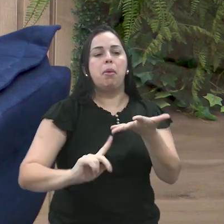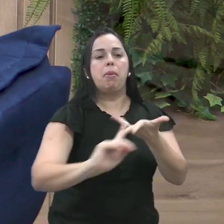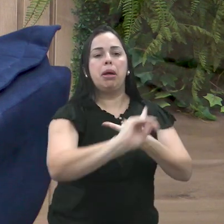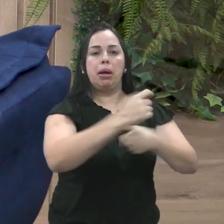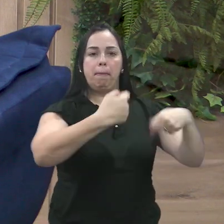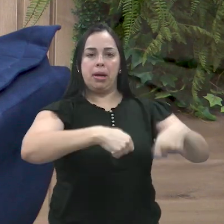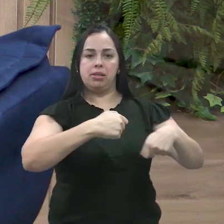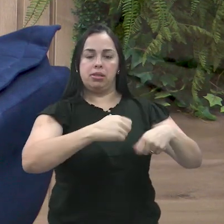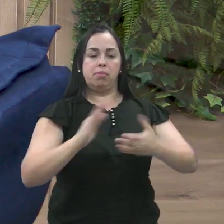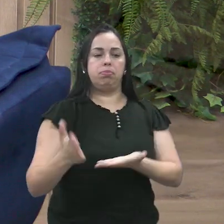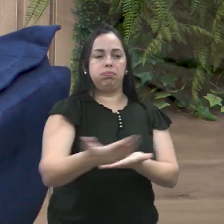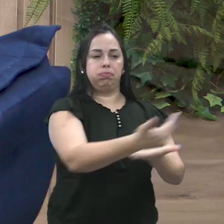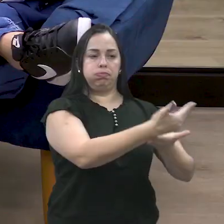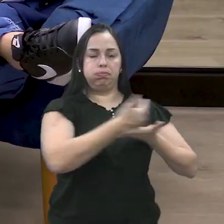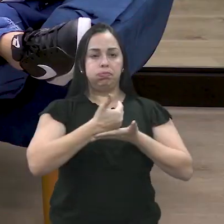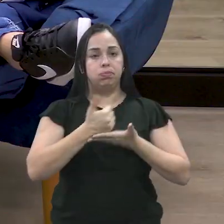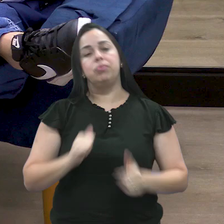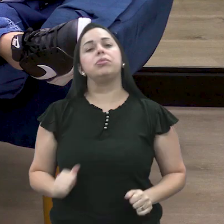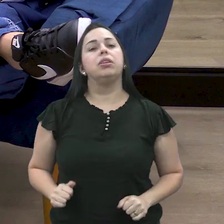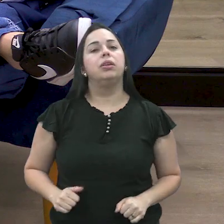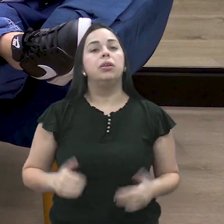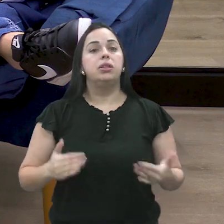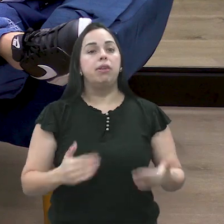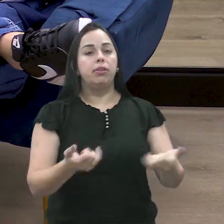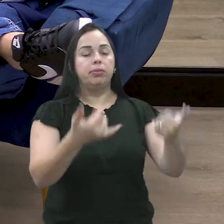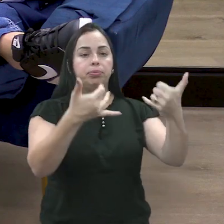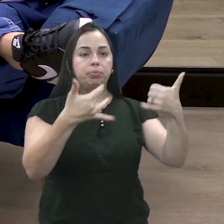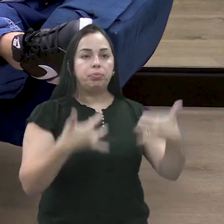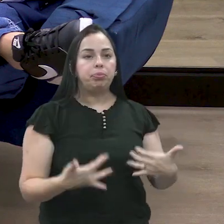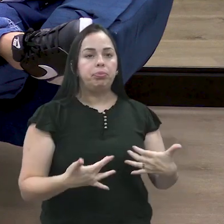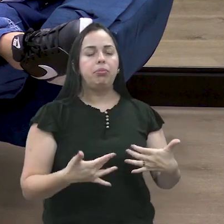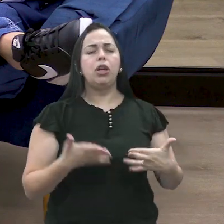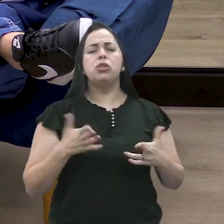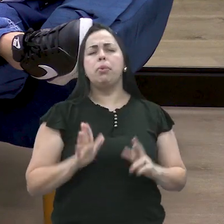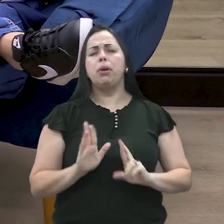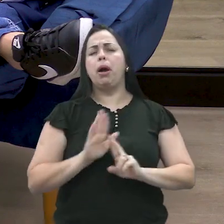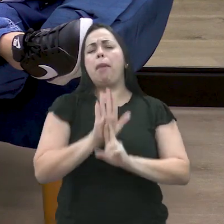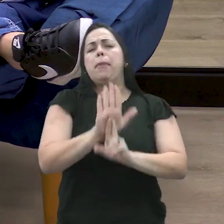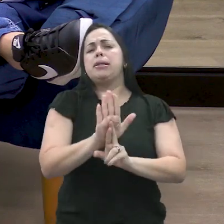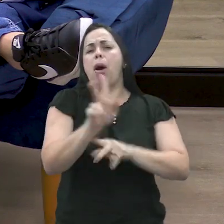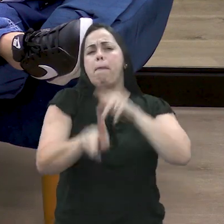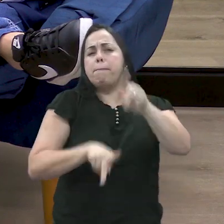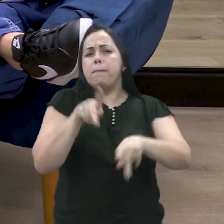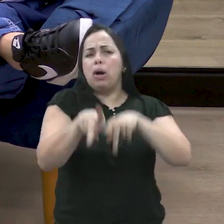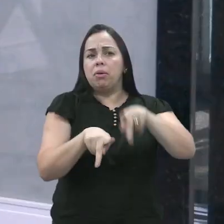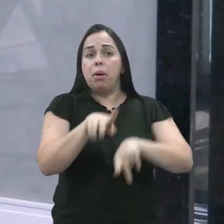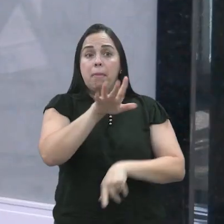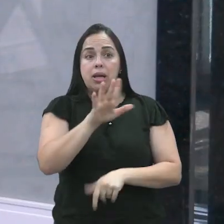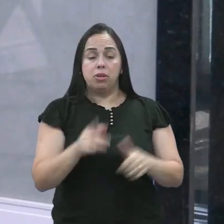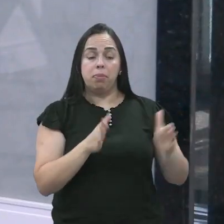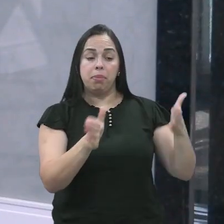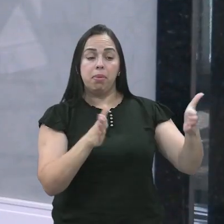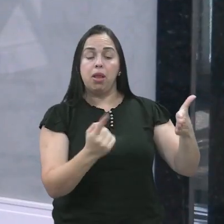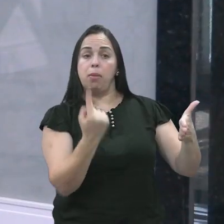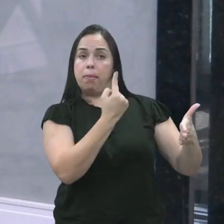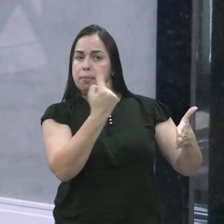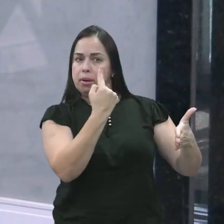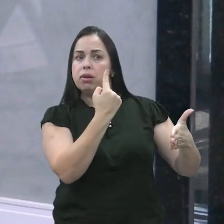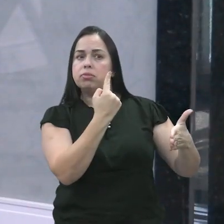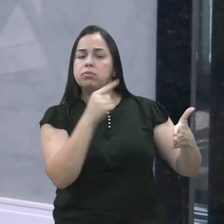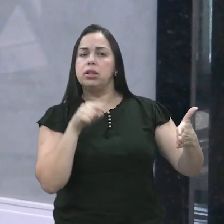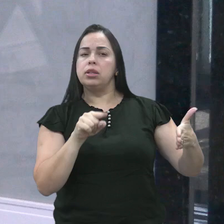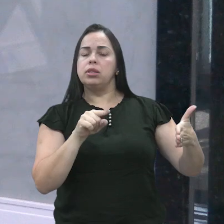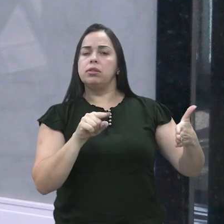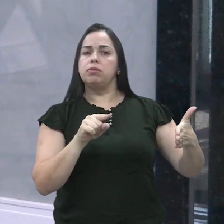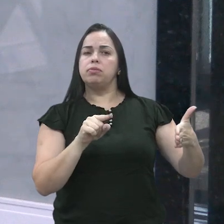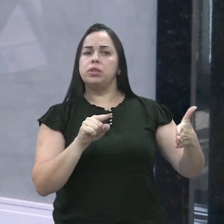necessidades para que a gente possa bem representá-las. Você falou a respeito dessa questão de representar a população, né? No seu primeiro mandato, você teve